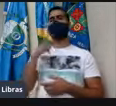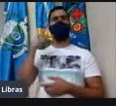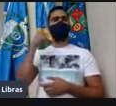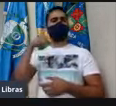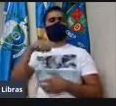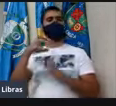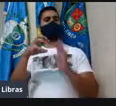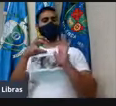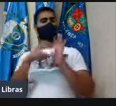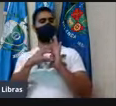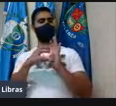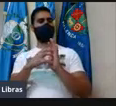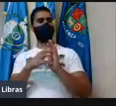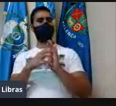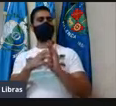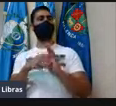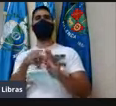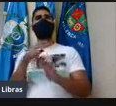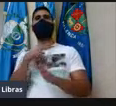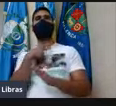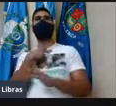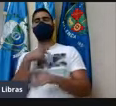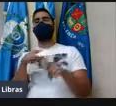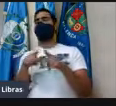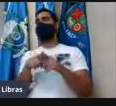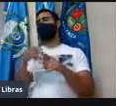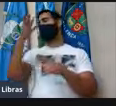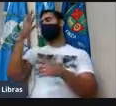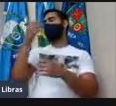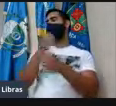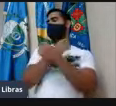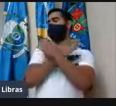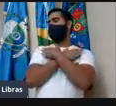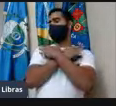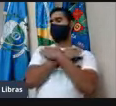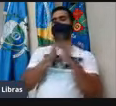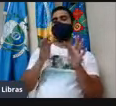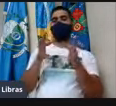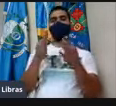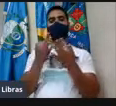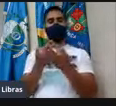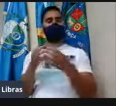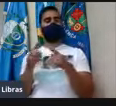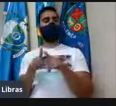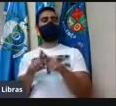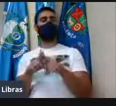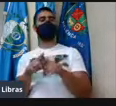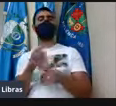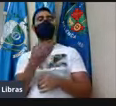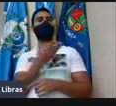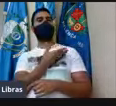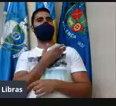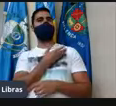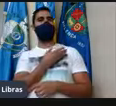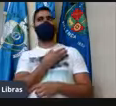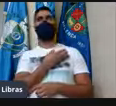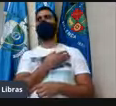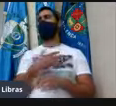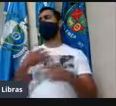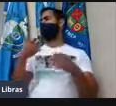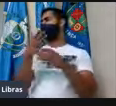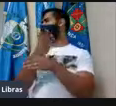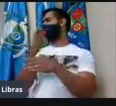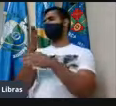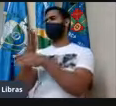da Câmara de Valença, não poderíamos deixar de abraçar os familiares e amigos com voto de pesar. A moção de pesar foi aprovada